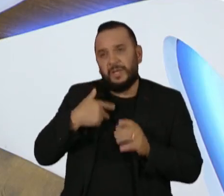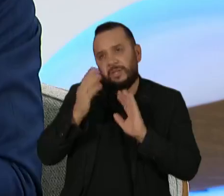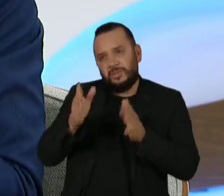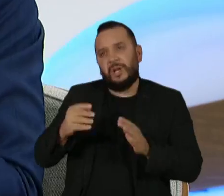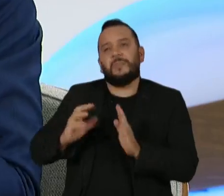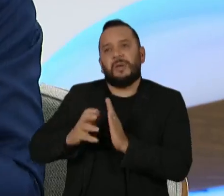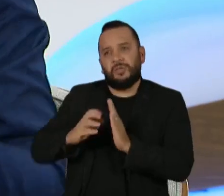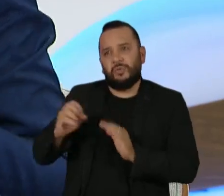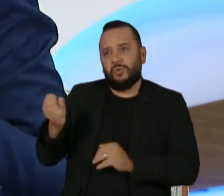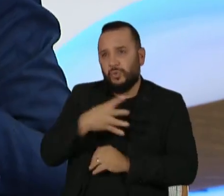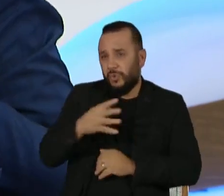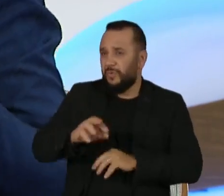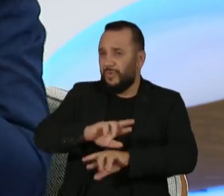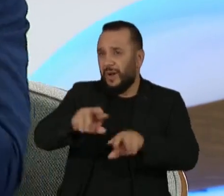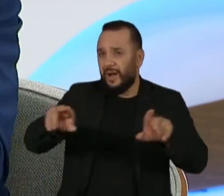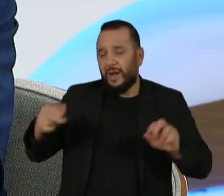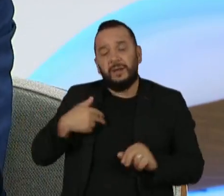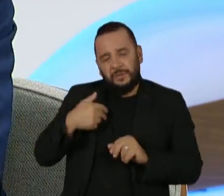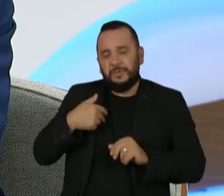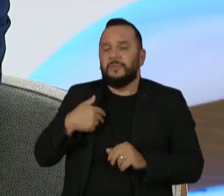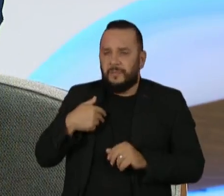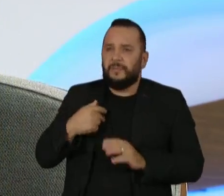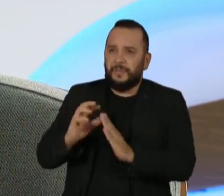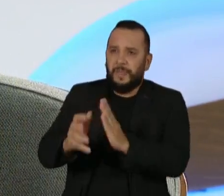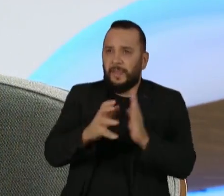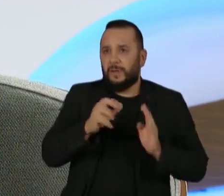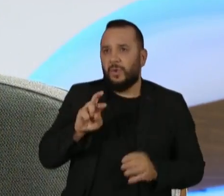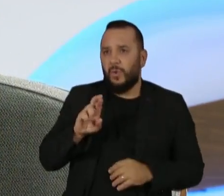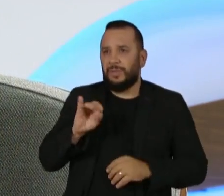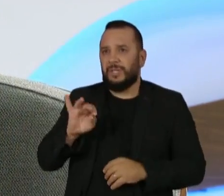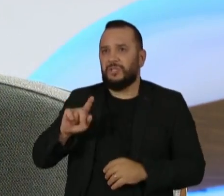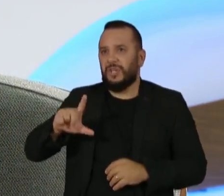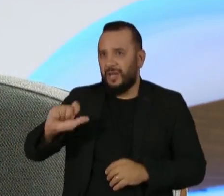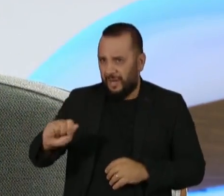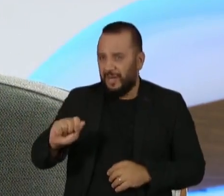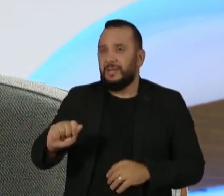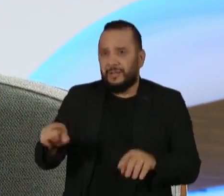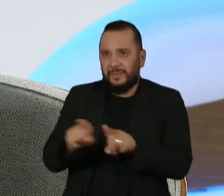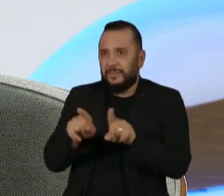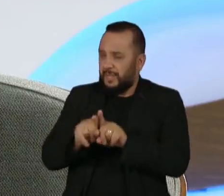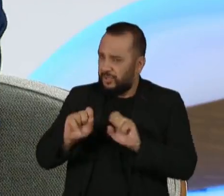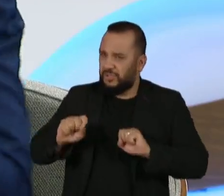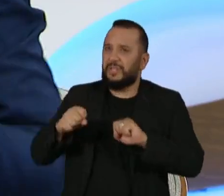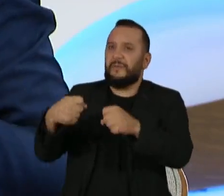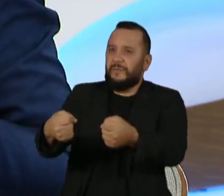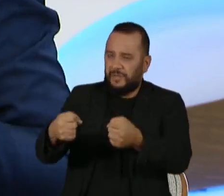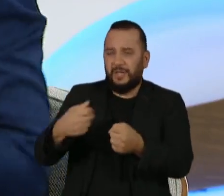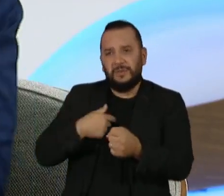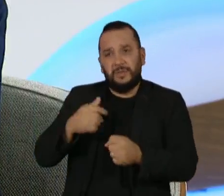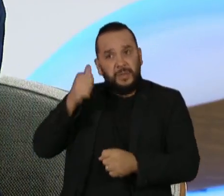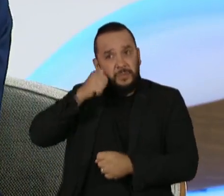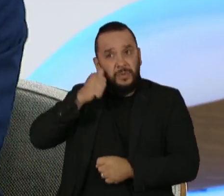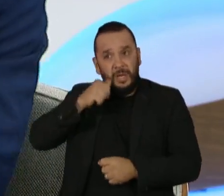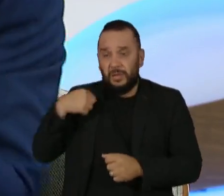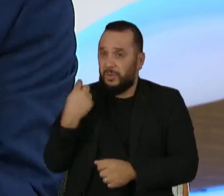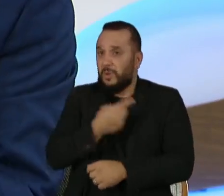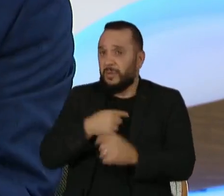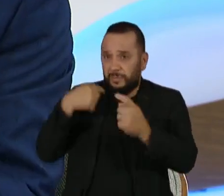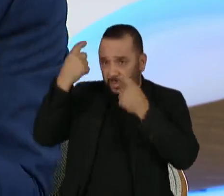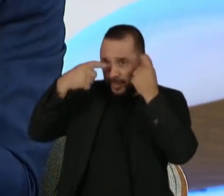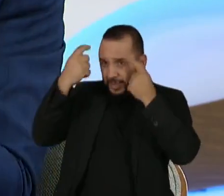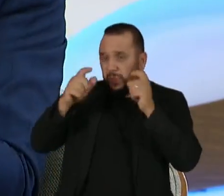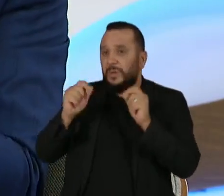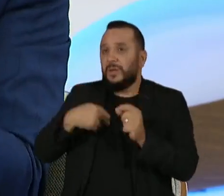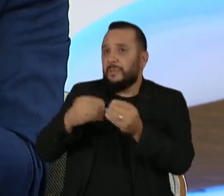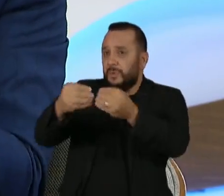Partido Novo, por vários outros partidos, pela Rosângela Moro, que fez a campanha em cima de defesa dos direitos das mulheres, a nossa preocupação era com o efeito